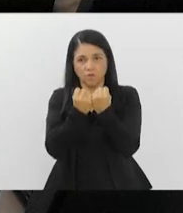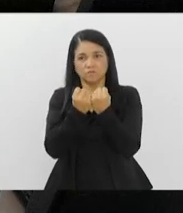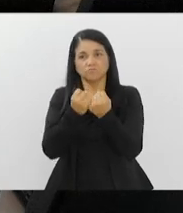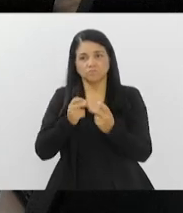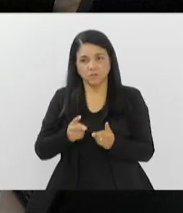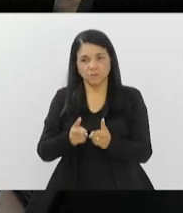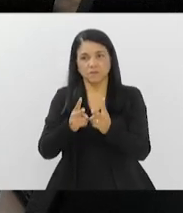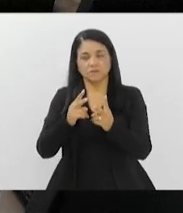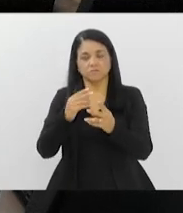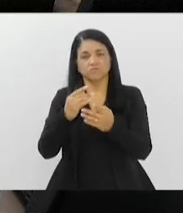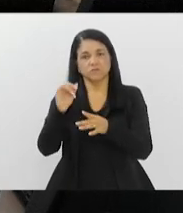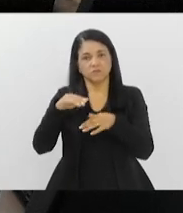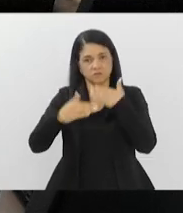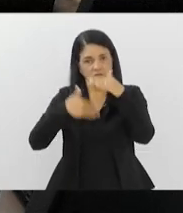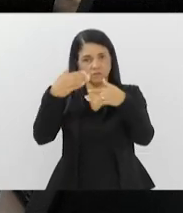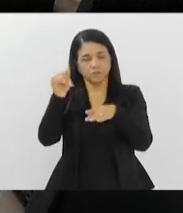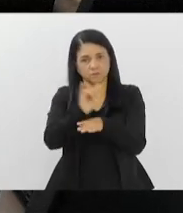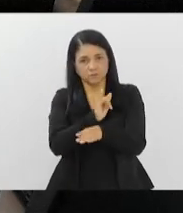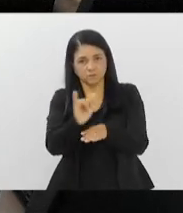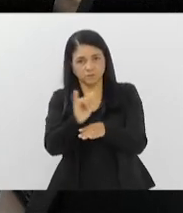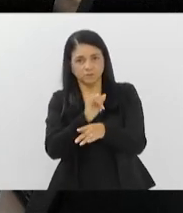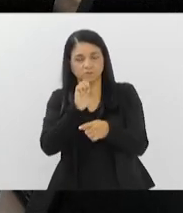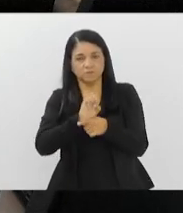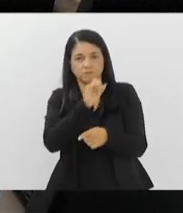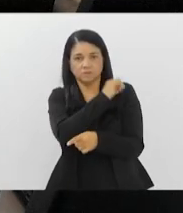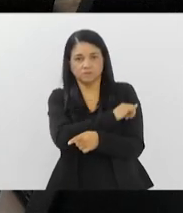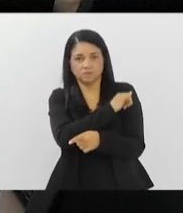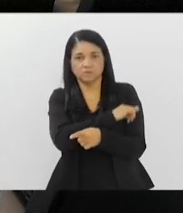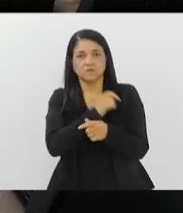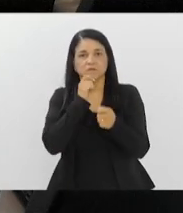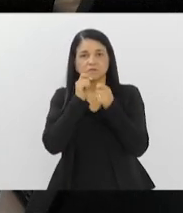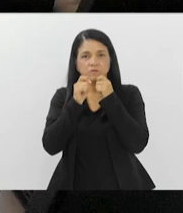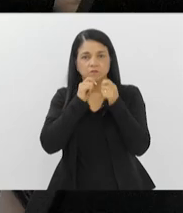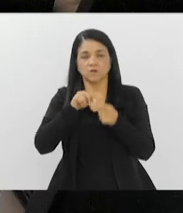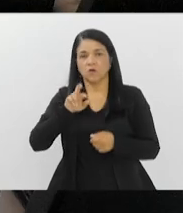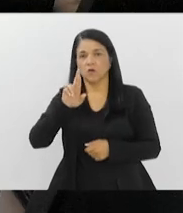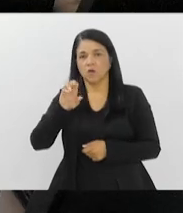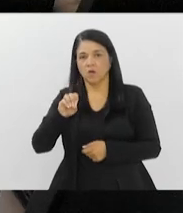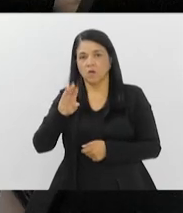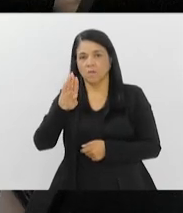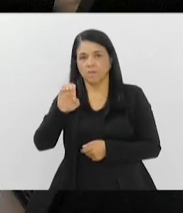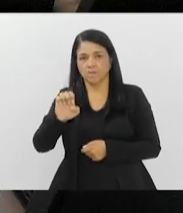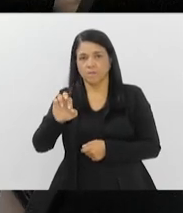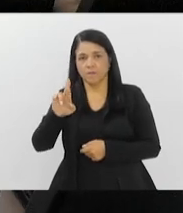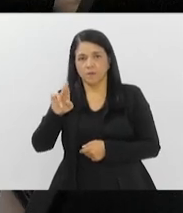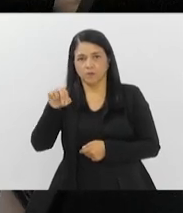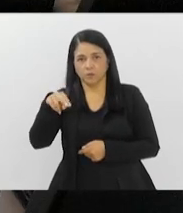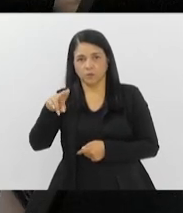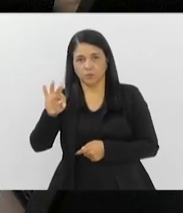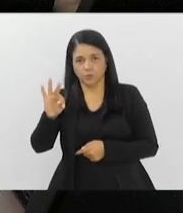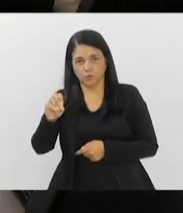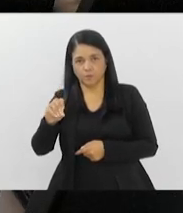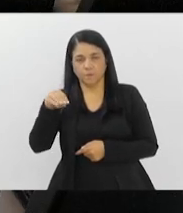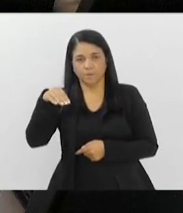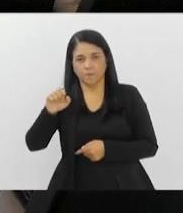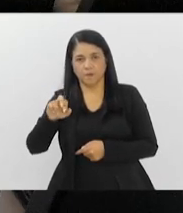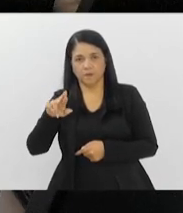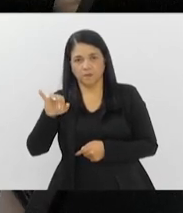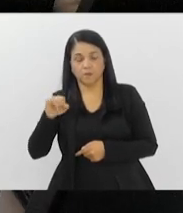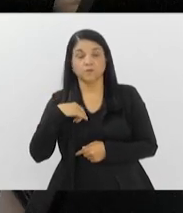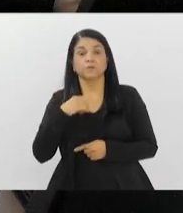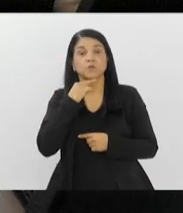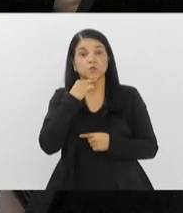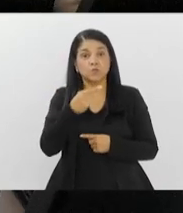Desenvolvimento Estratégico do Estado do Rio de Janeiro, jornalista Roberto Marinho. Informamos que as dúvidas